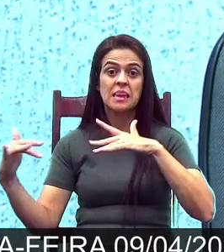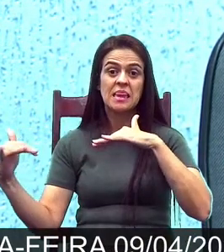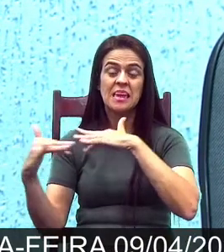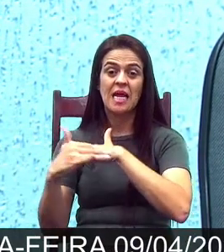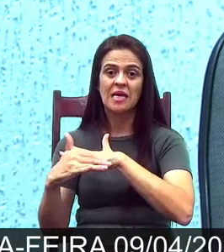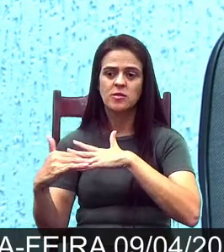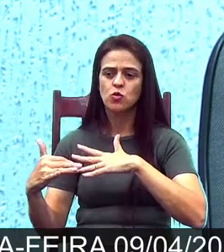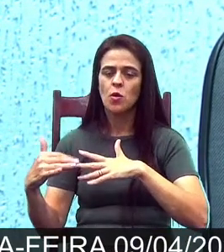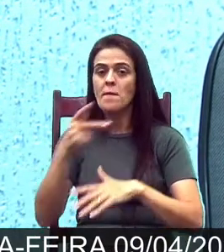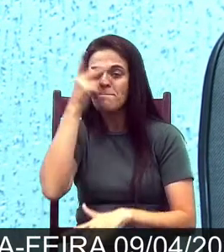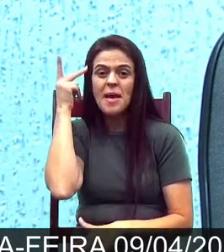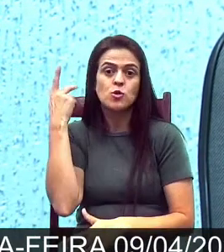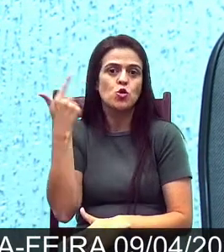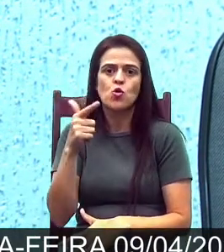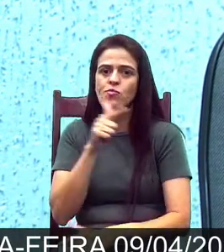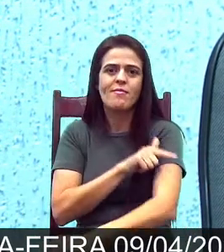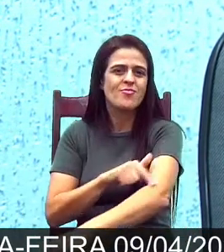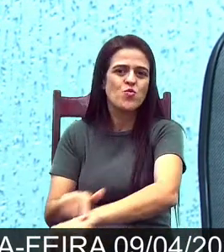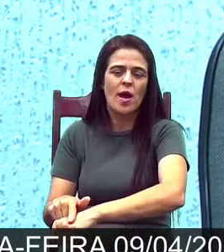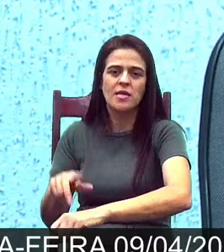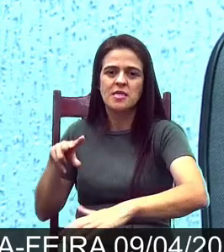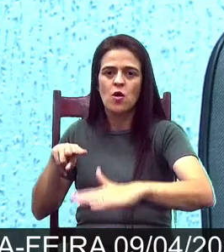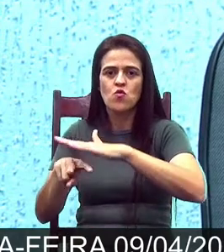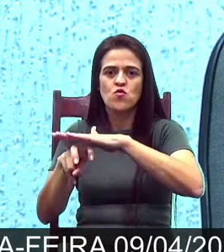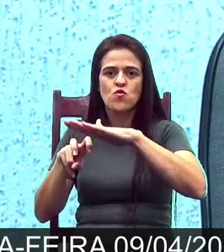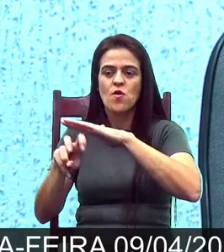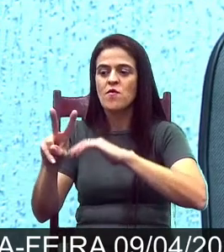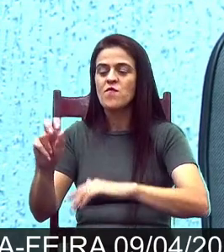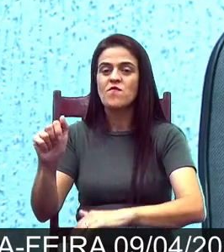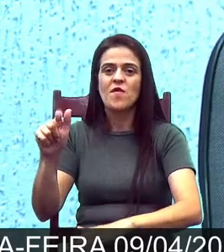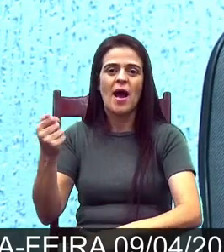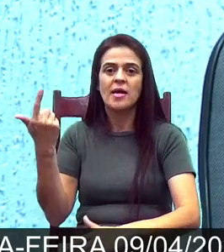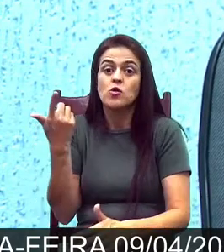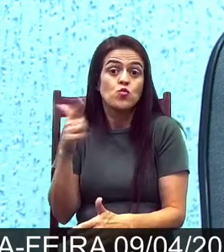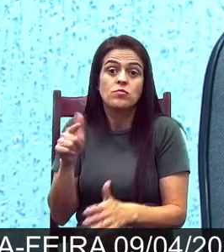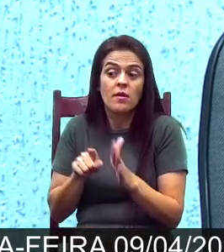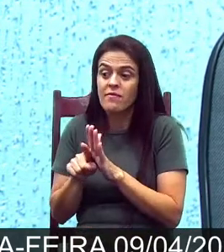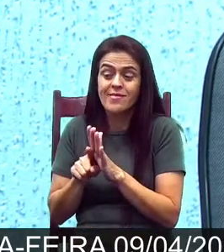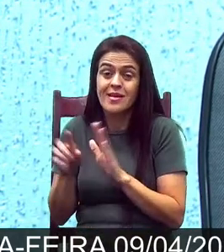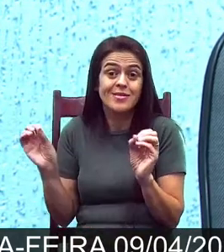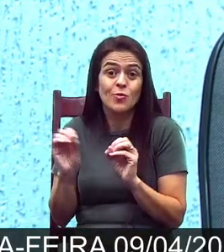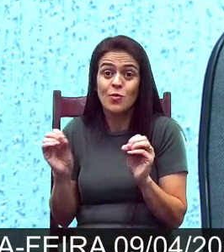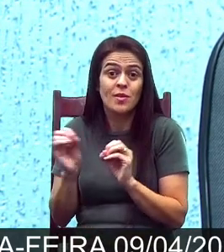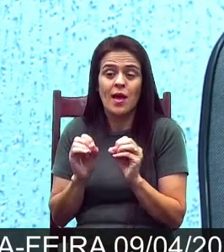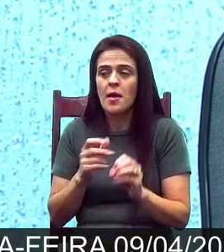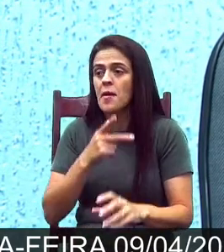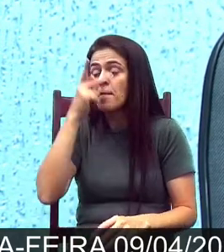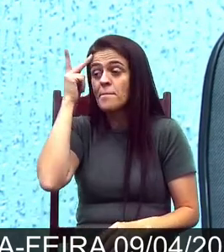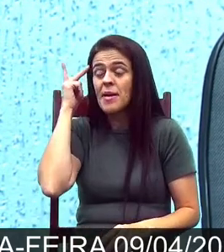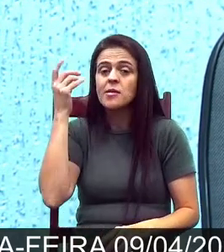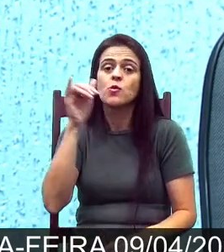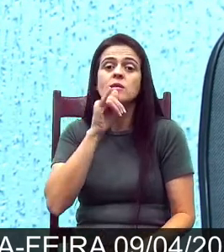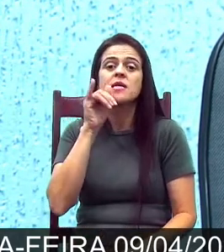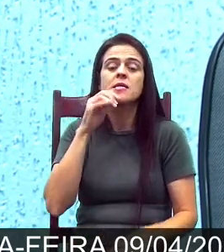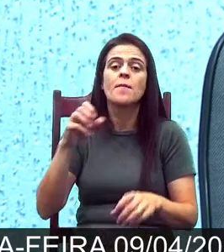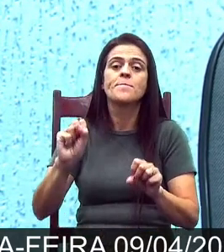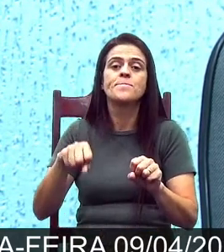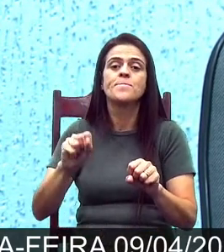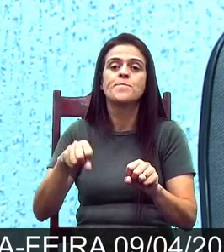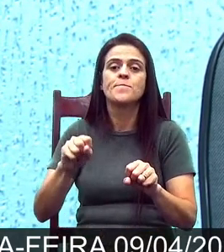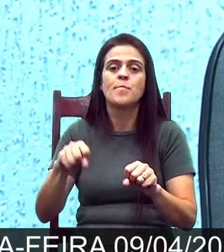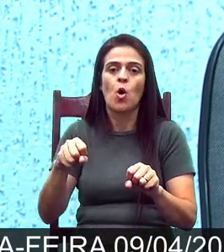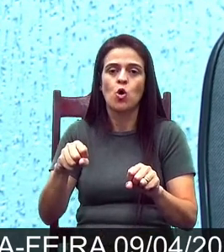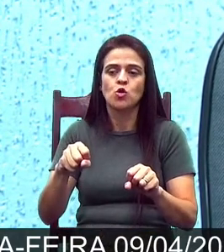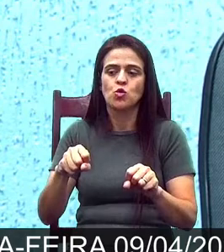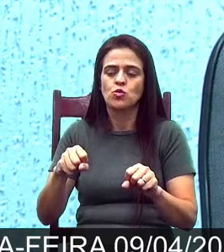ocupação de vagas. O que está acontecendo? Não há fiscalização, não há fiscalização. O sujeito coloca a moto na vaga